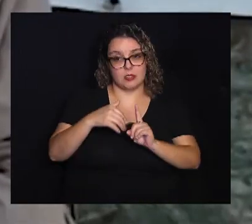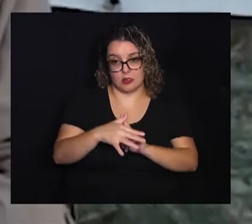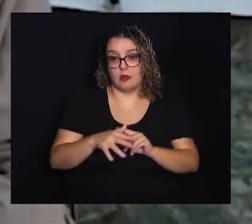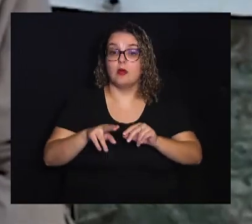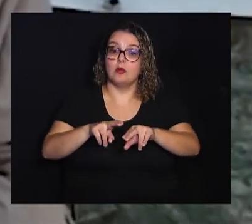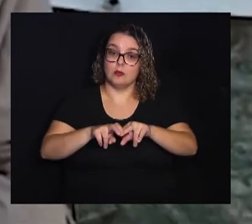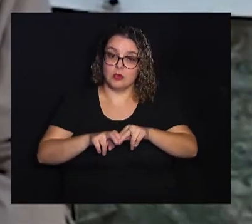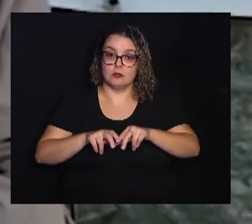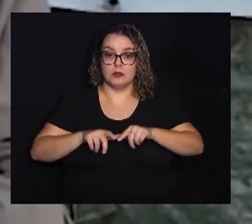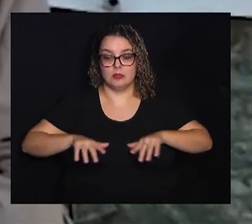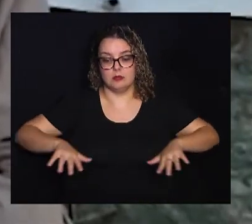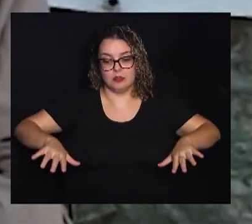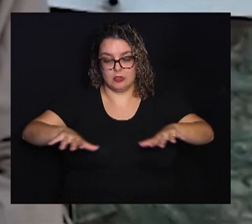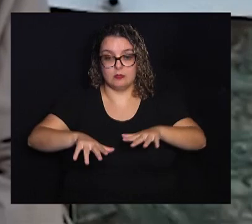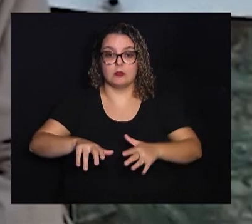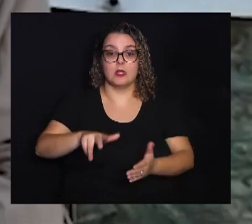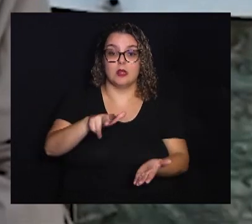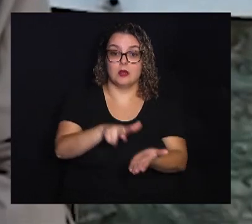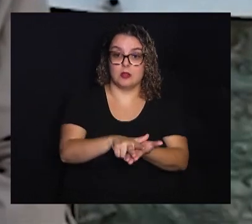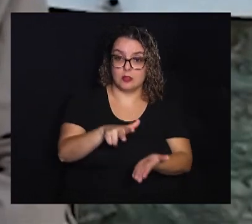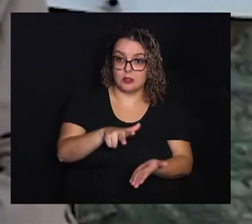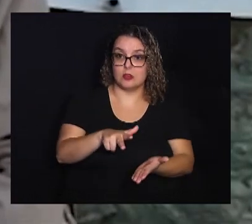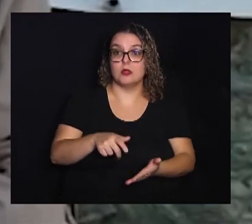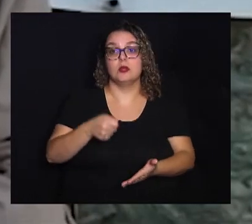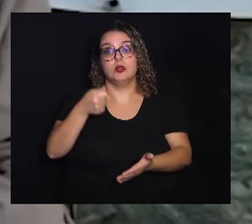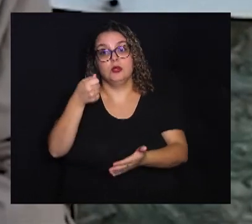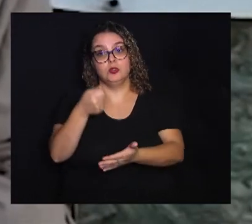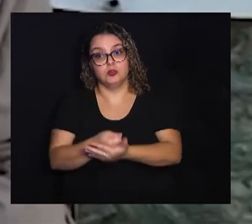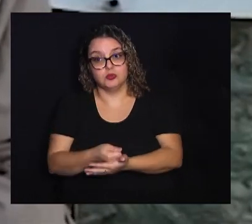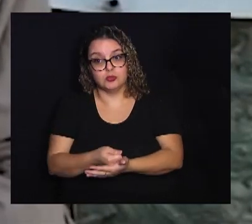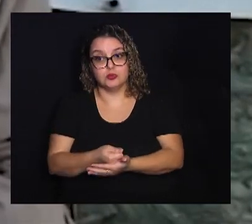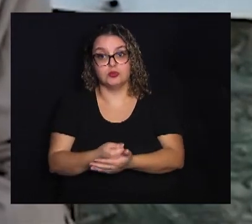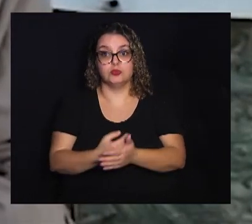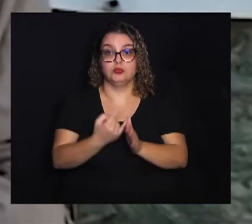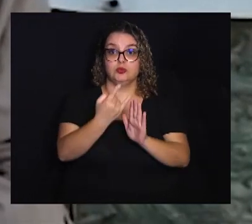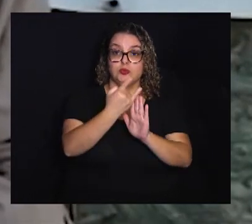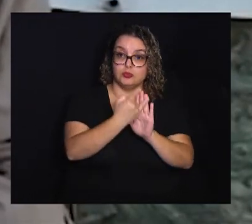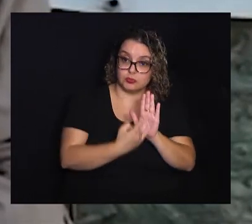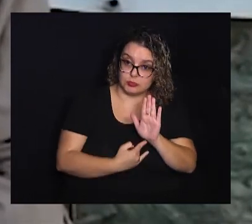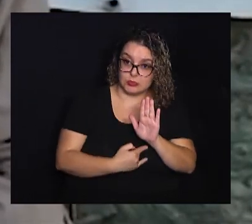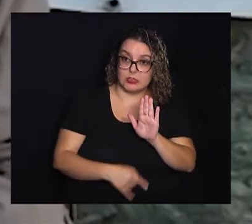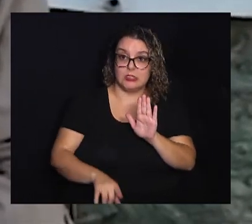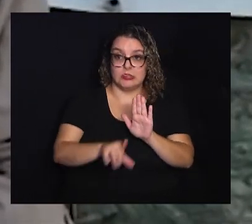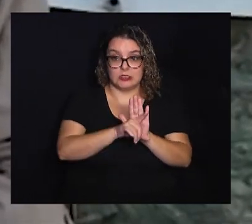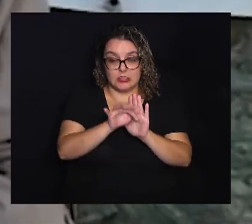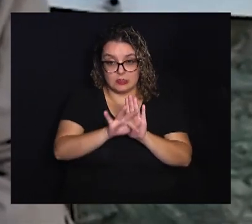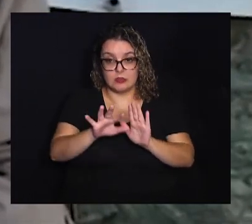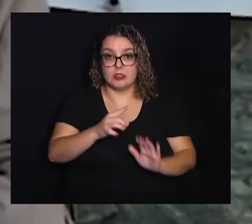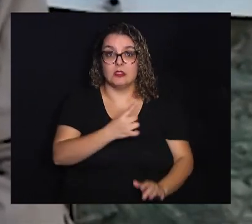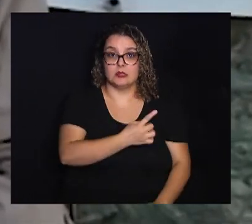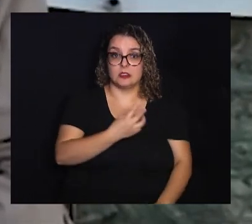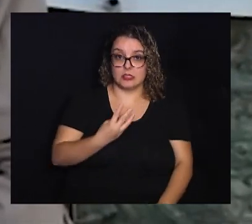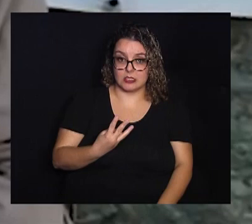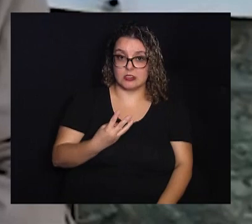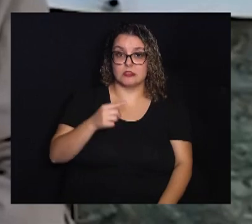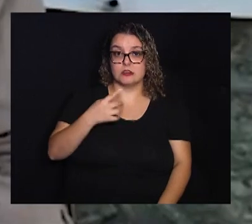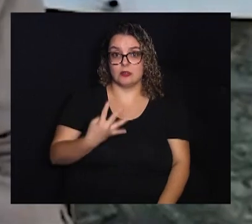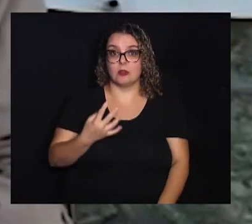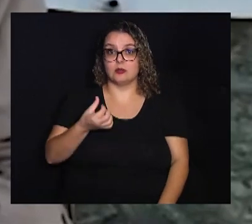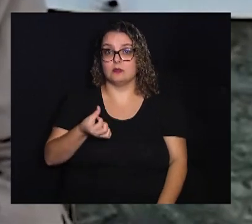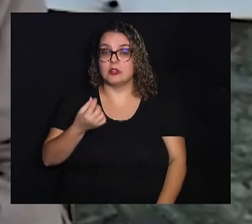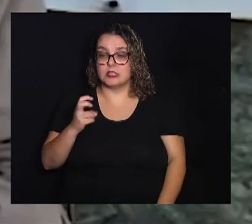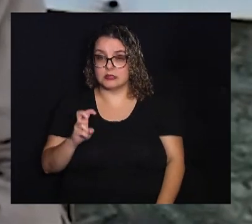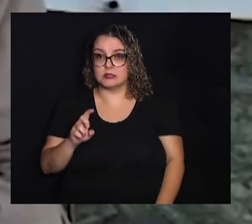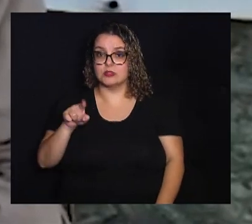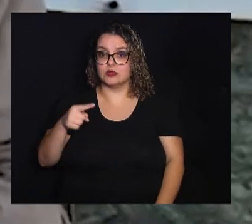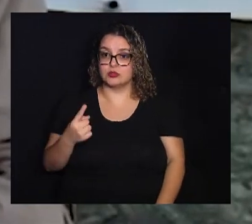ser regularizada, deve ser cumprida. Os termos, né, da Lei Federal 13.465 de 2017, assim